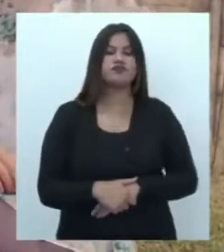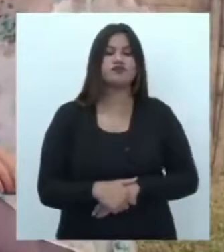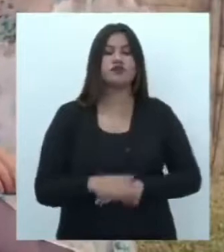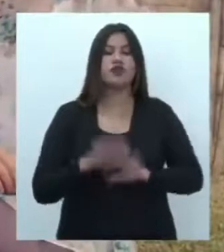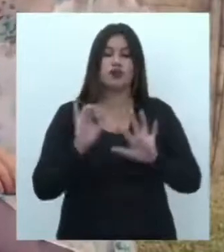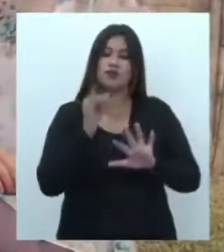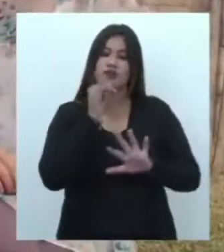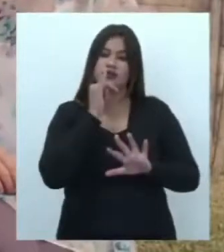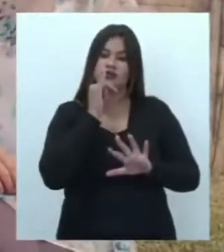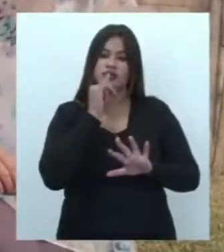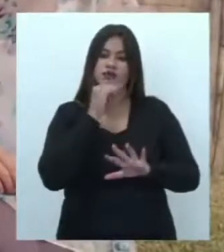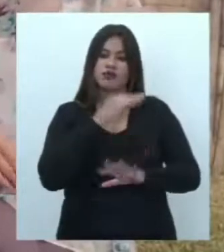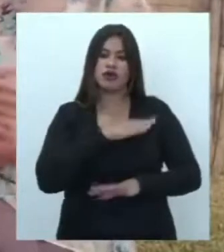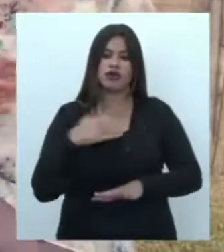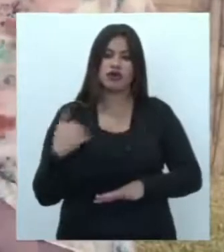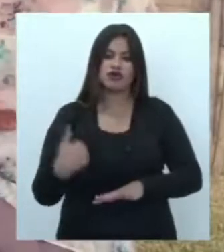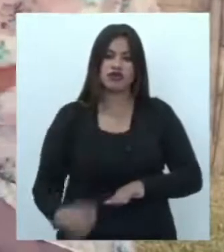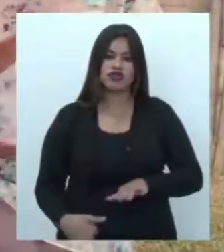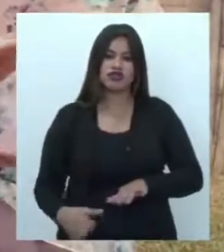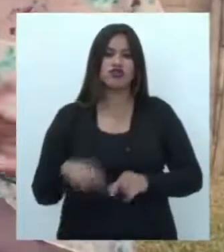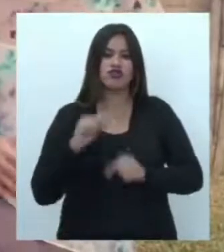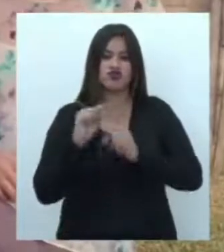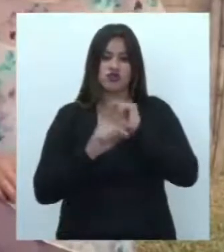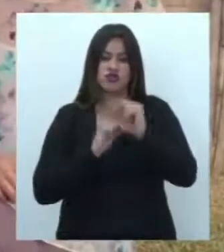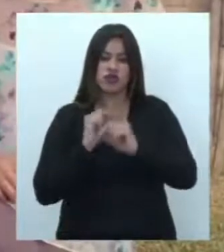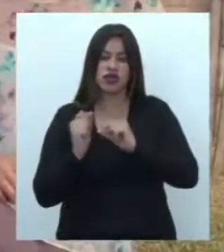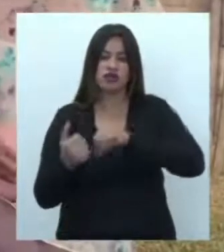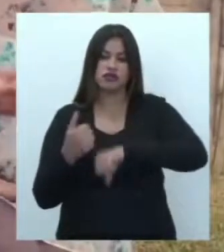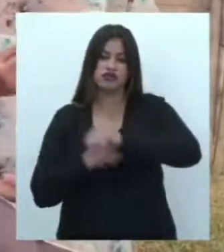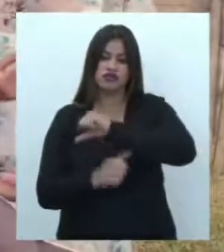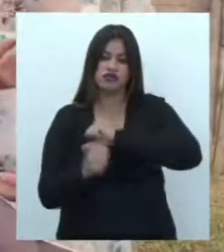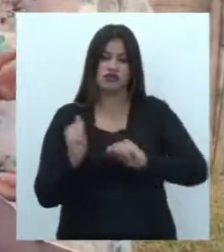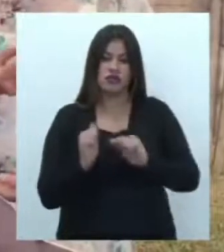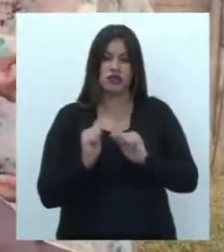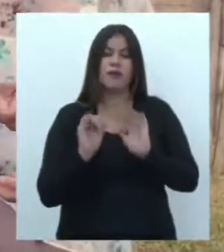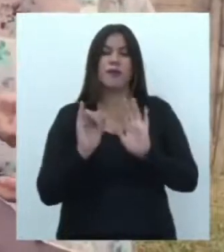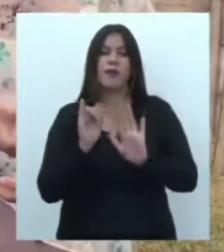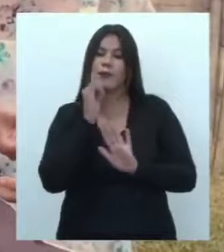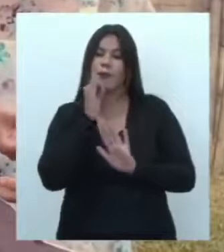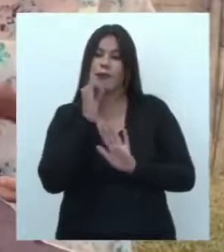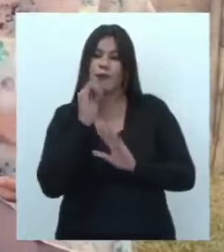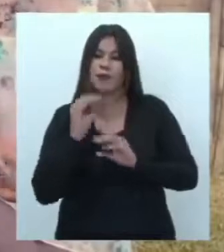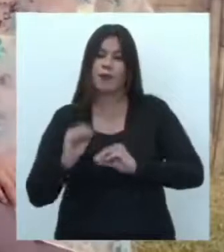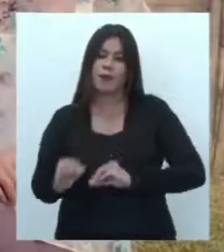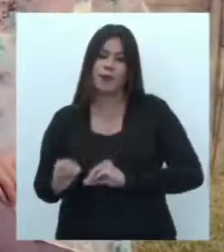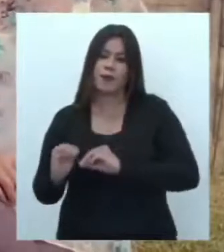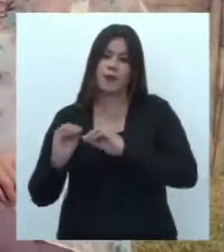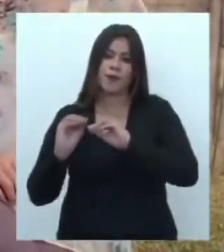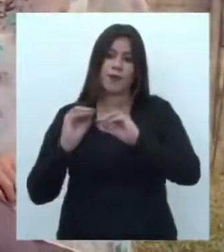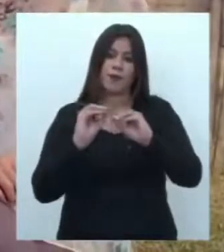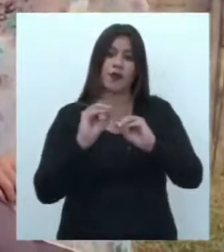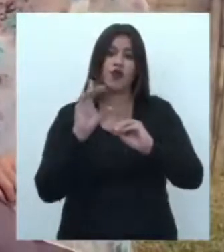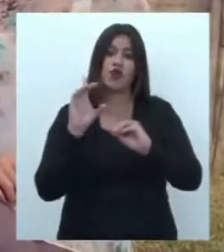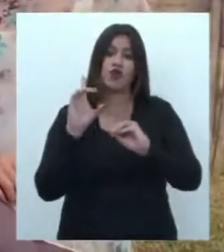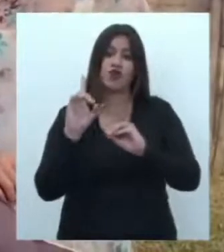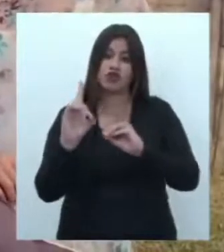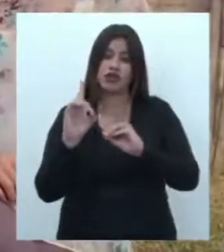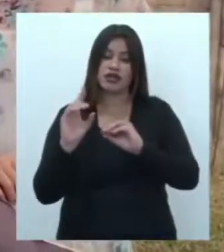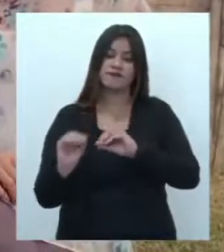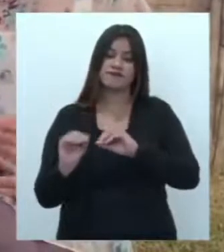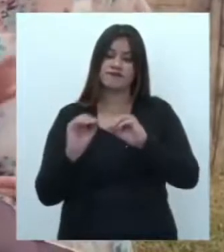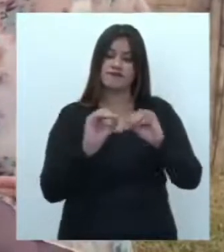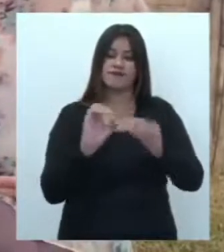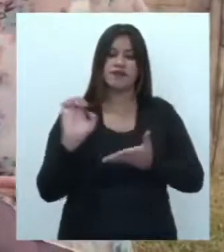meu ponto de referência, a situação se inverte. O deslocamento D é agora uma